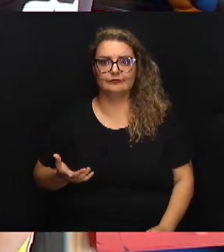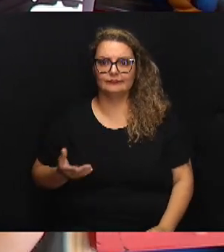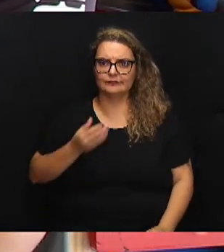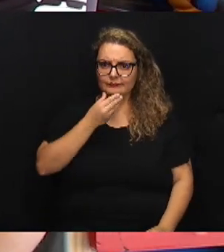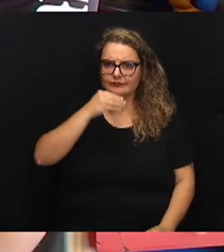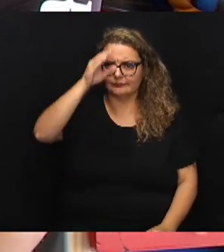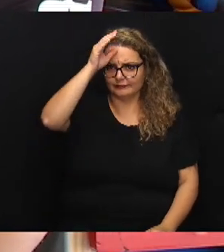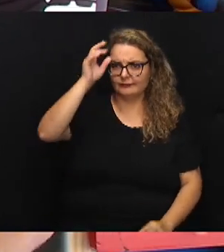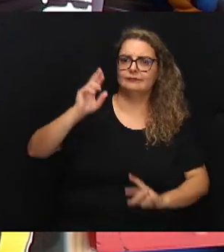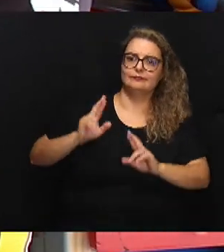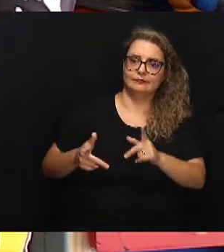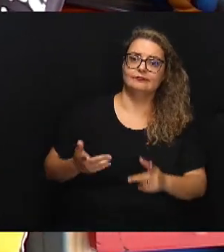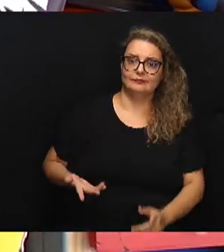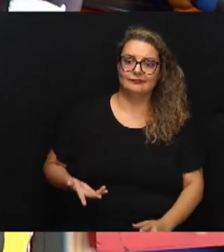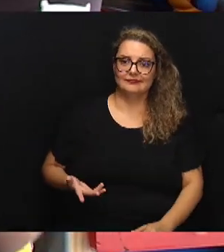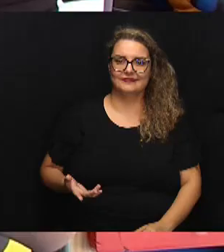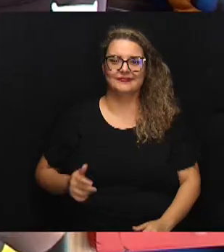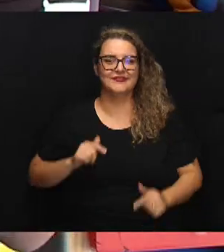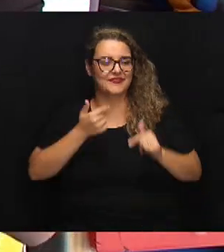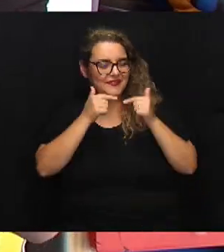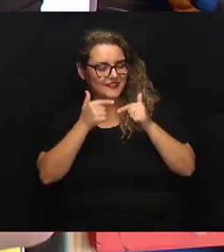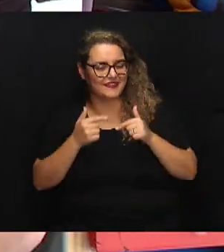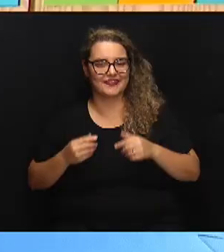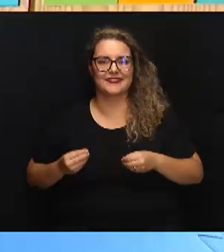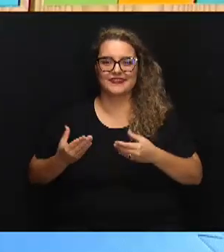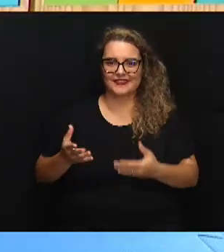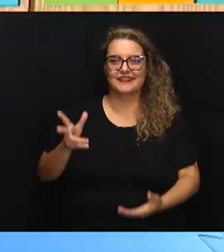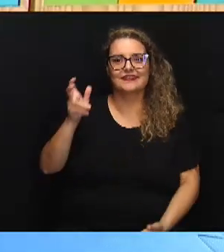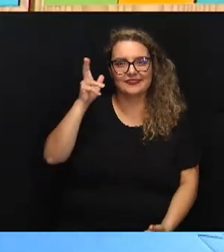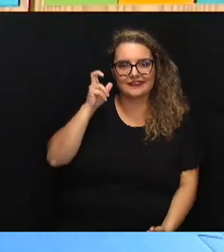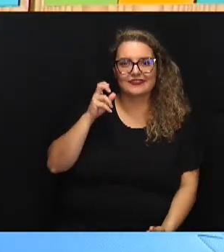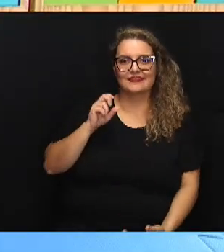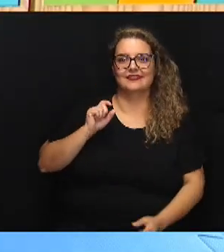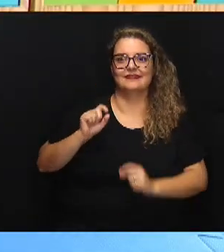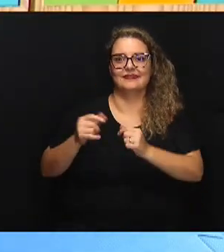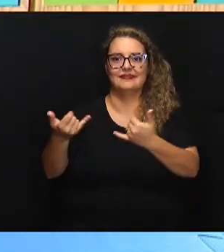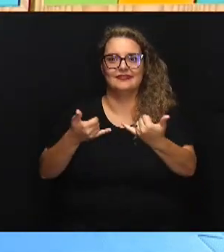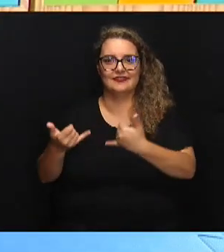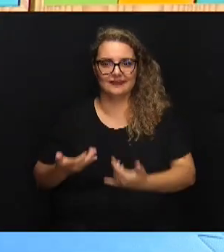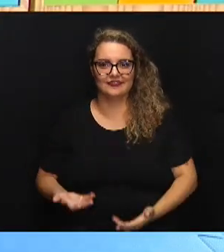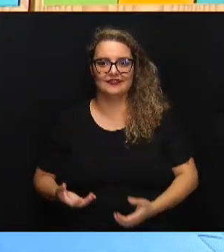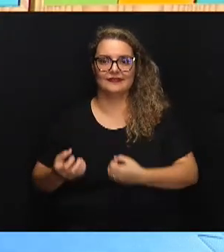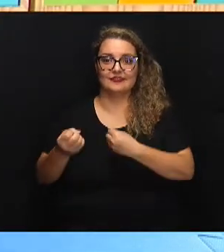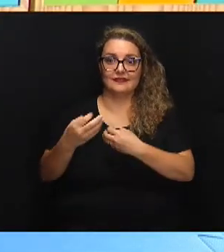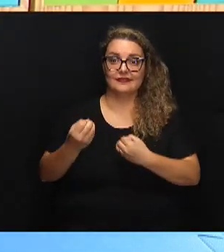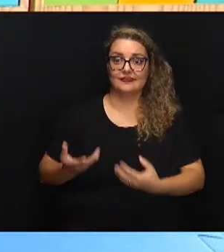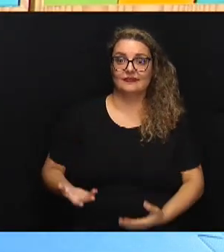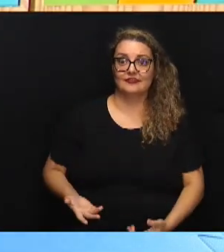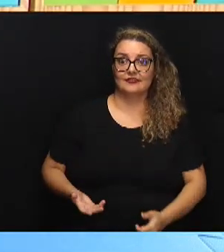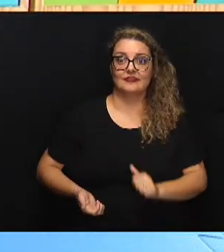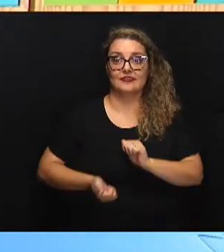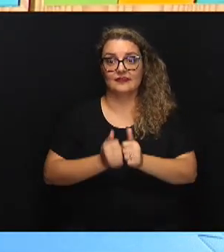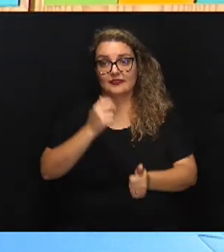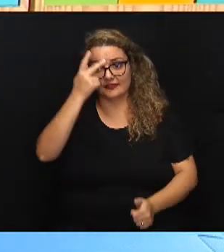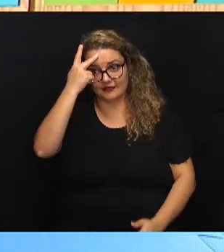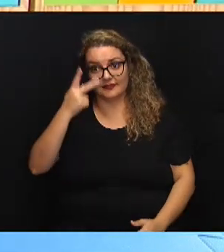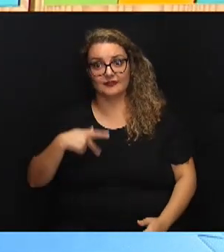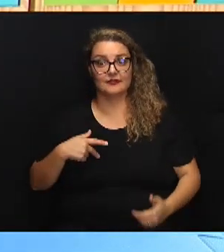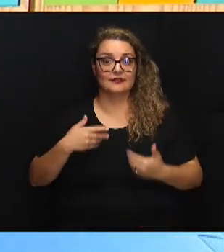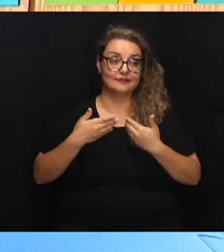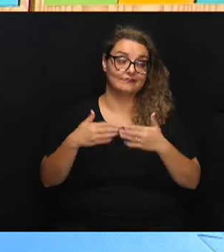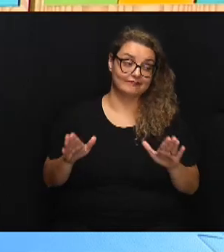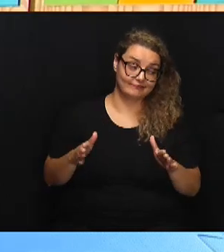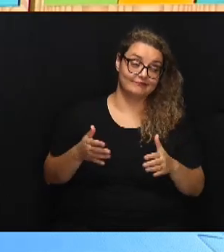tio aí é diferente, então eu vou dar esse momento para poder ouvir o que ele quer falar, o que ele quer ensinar. E o esporte por si só já abre portas,